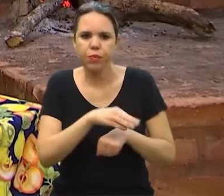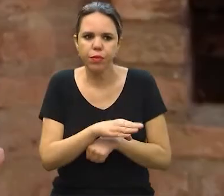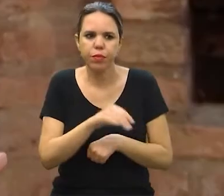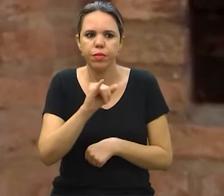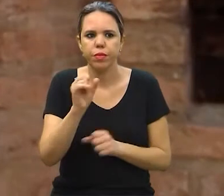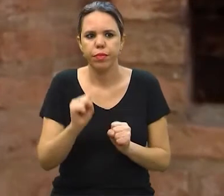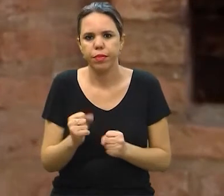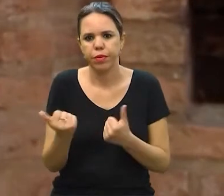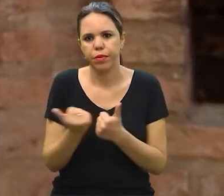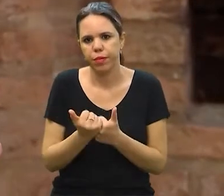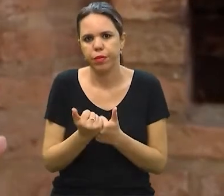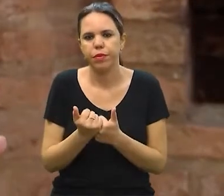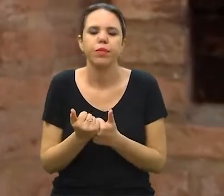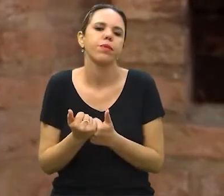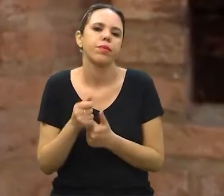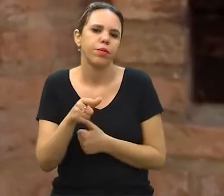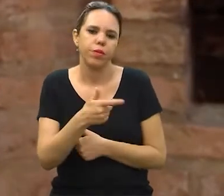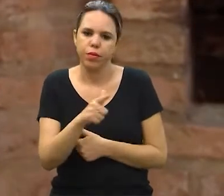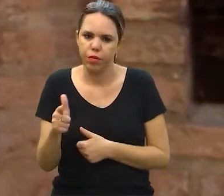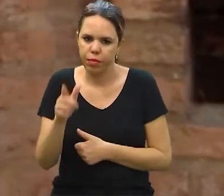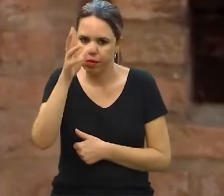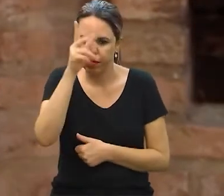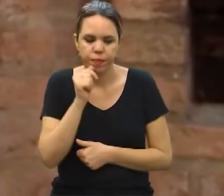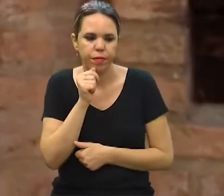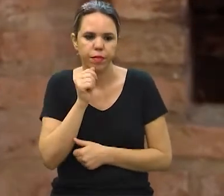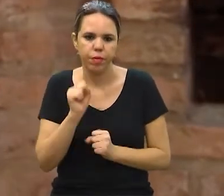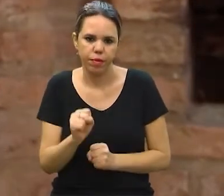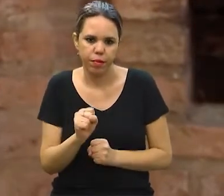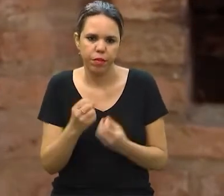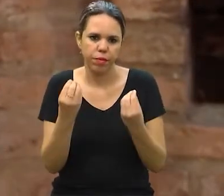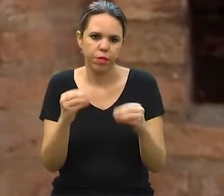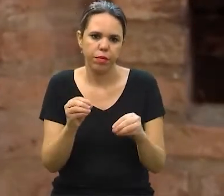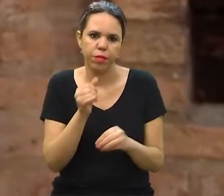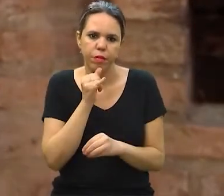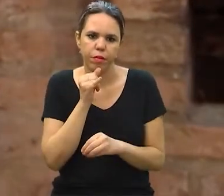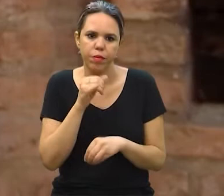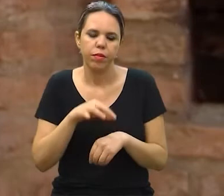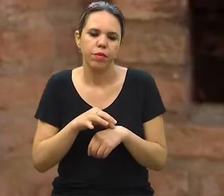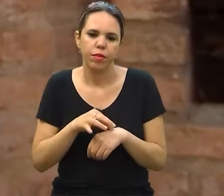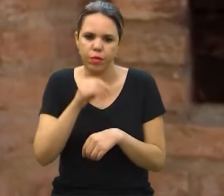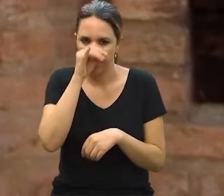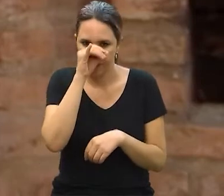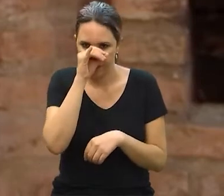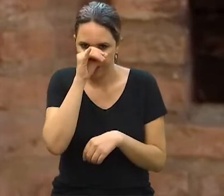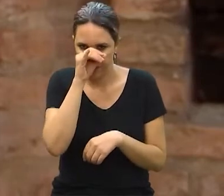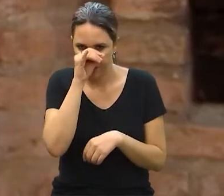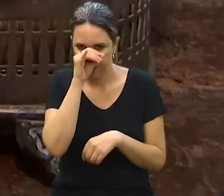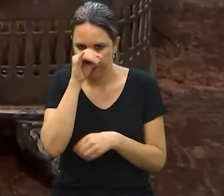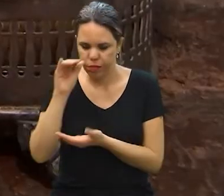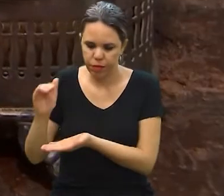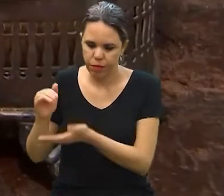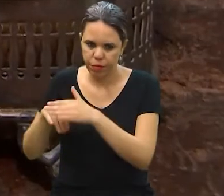que se você pode substituir também, se você não tiver o frango, você pode colocar, por exemplo, aquela carninha de porco que sobrou,